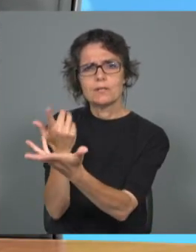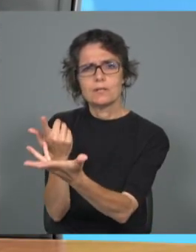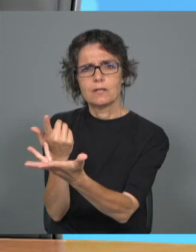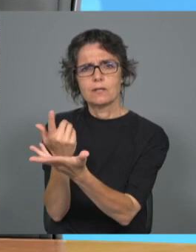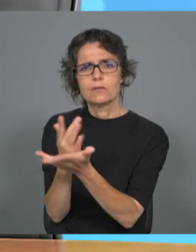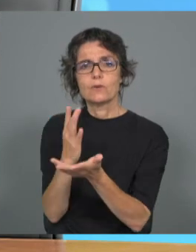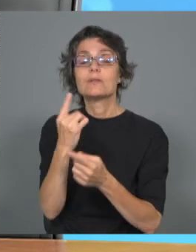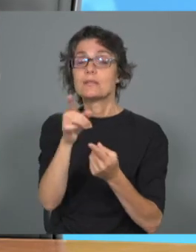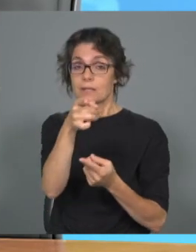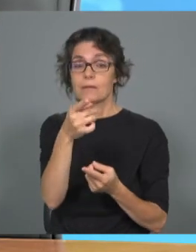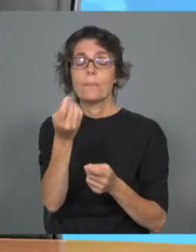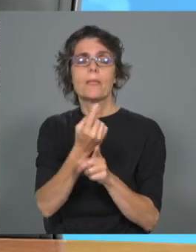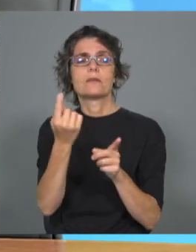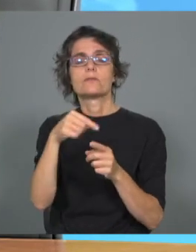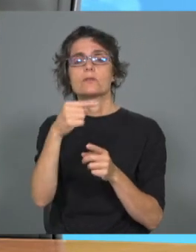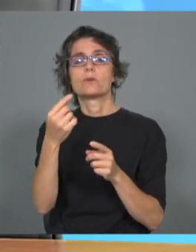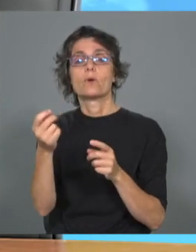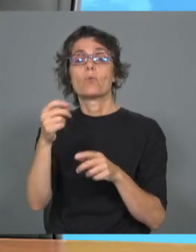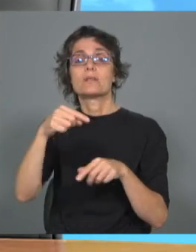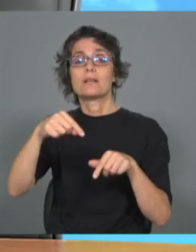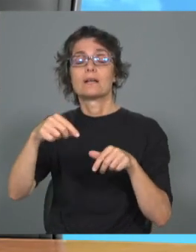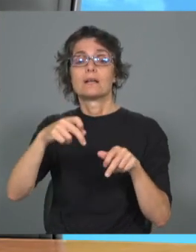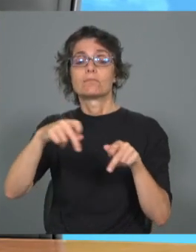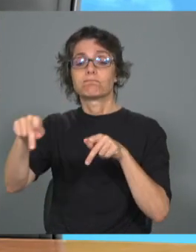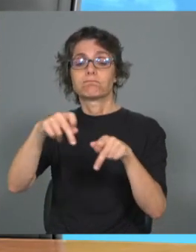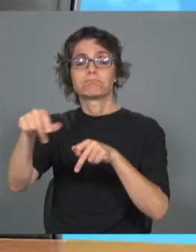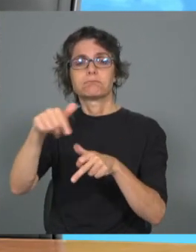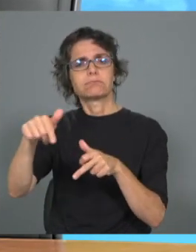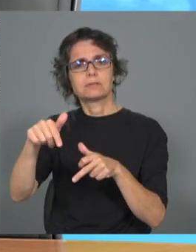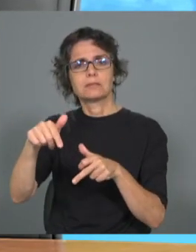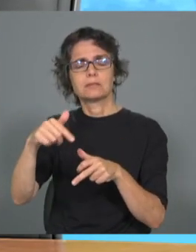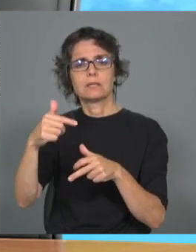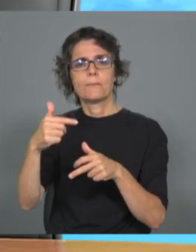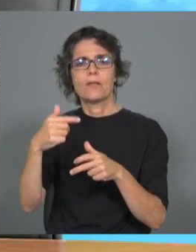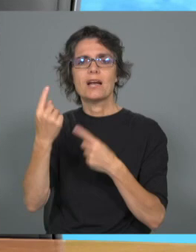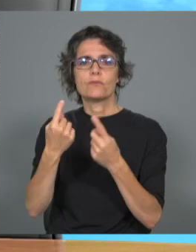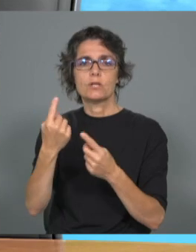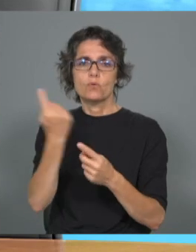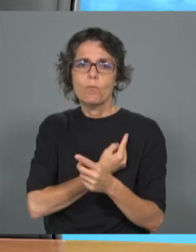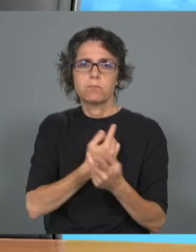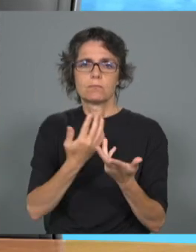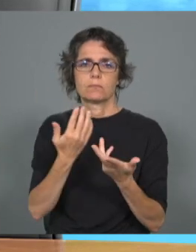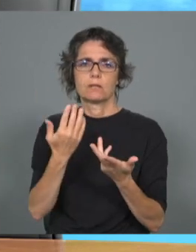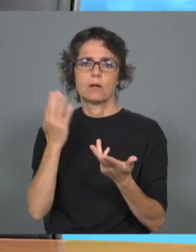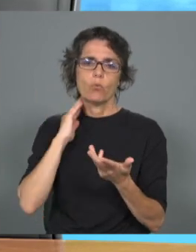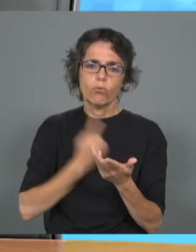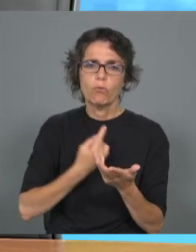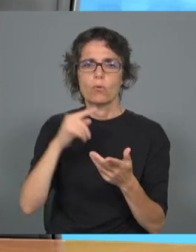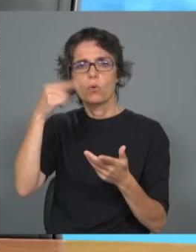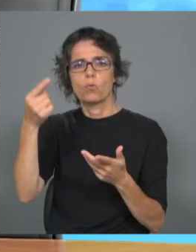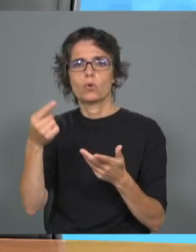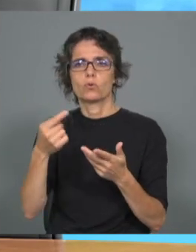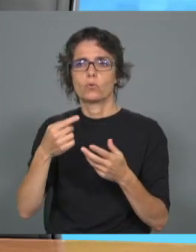na mobilidade, seja ela forçada ou não, como capacidade de iniciativa. E esta capacidade de iniciativa tanto